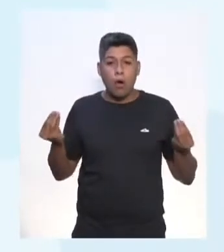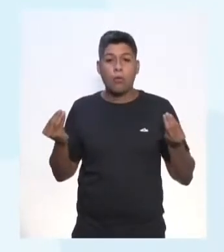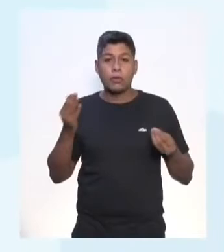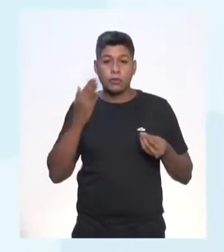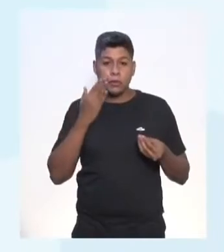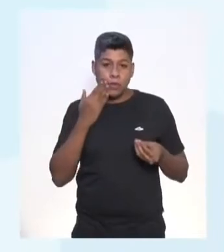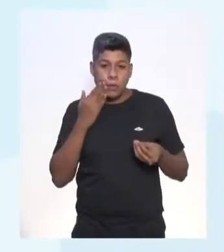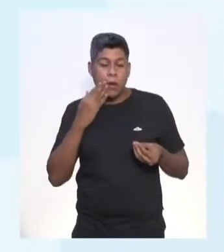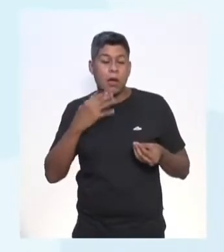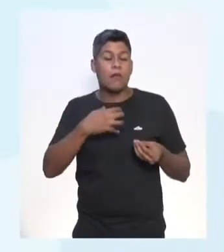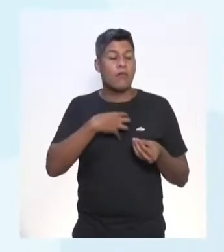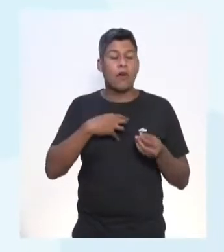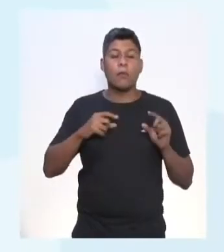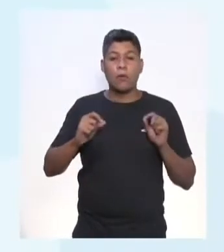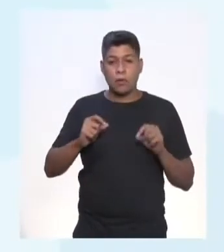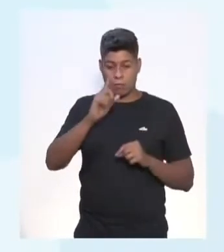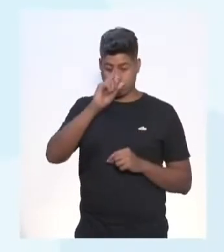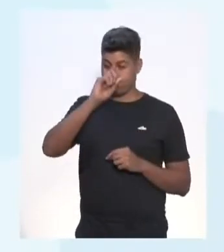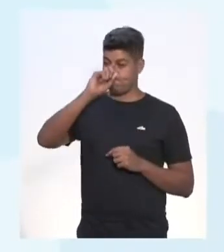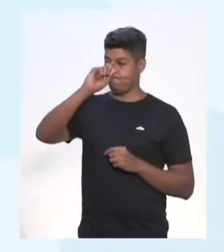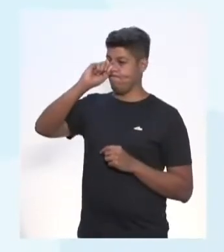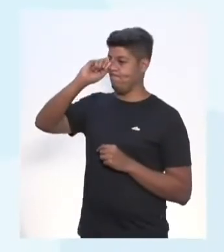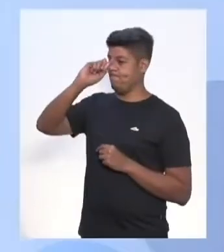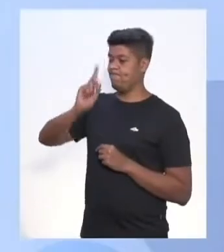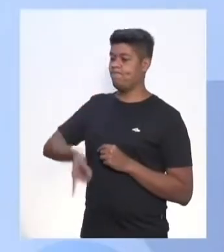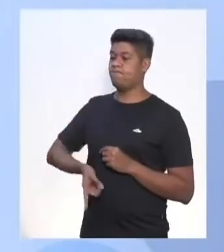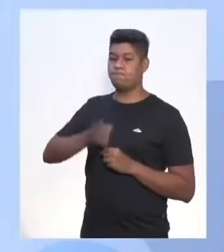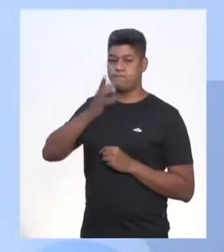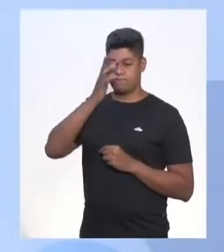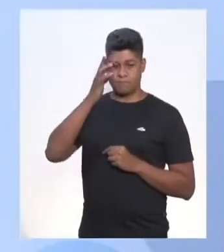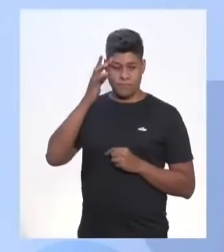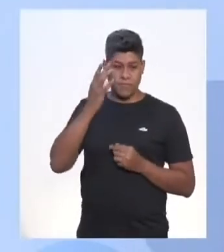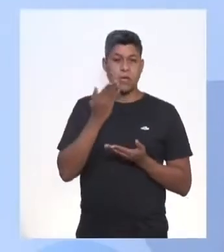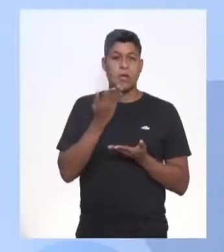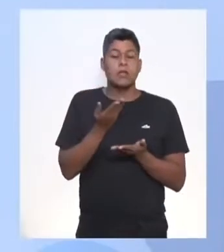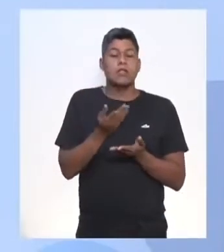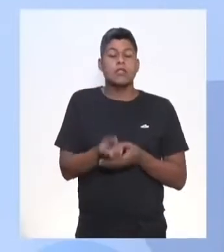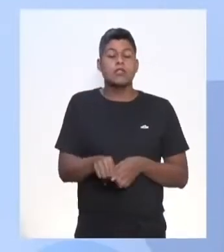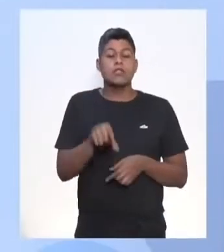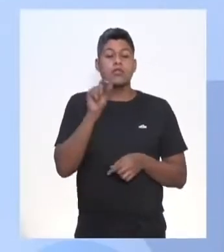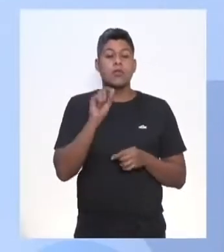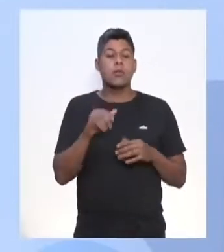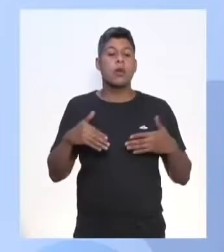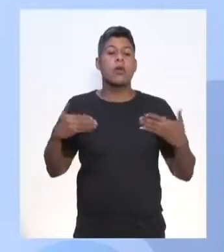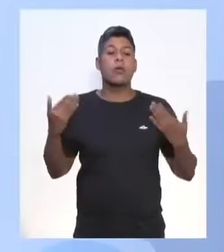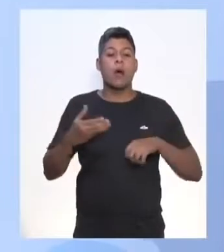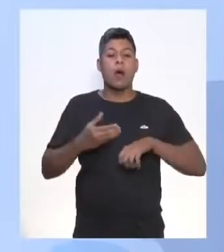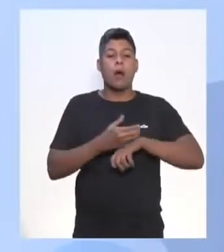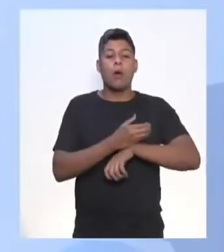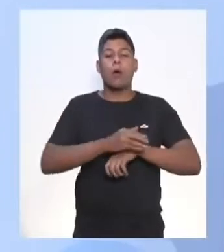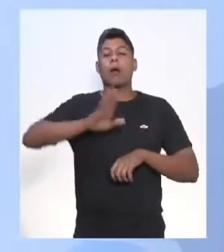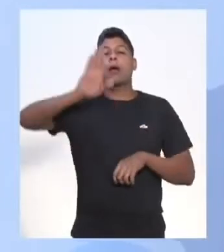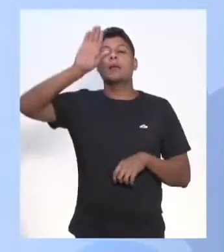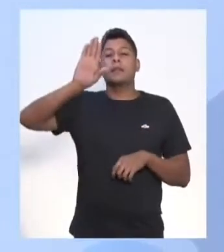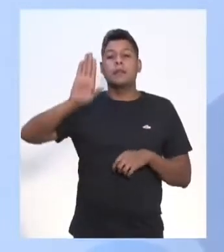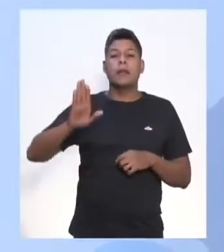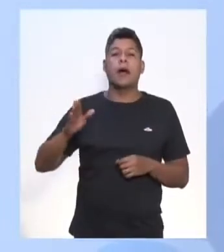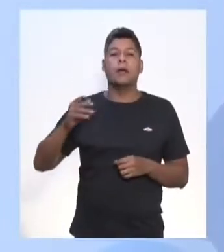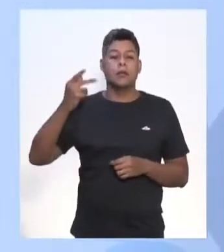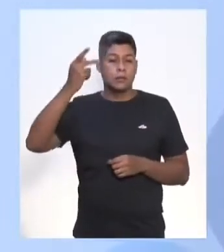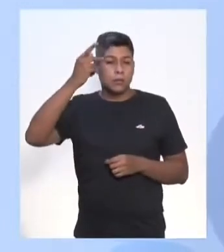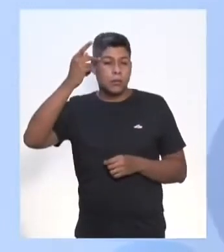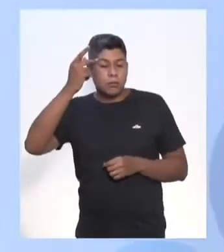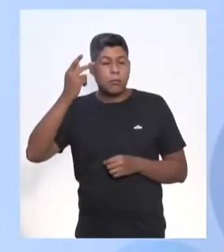de certa forma, forçando a pessoa a escolher aí o seu candidato, ou mineiro, ou